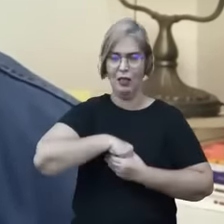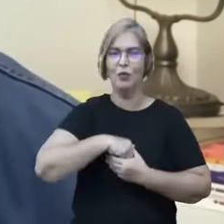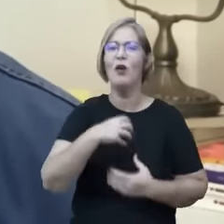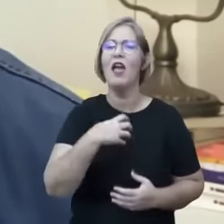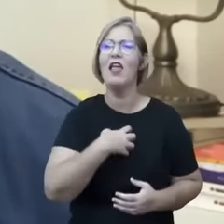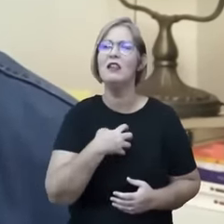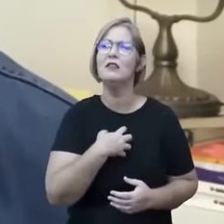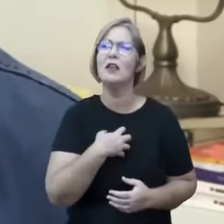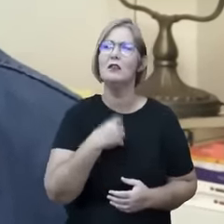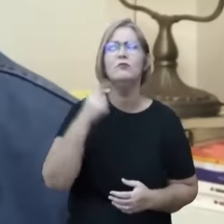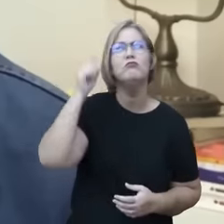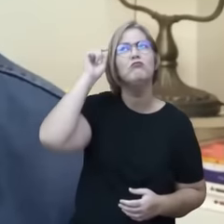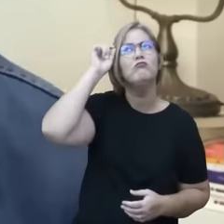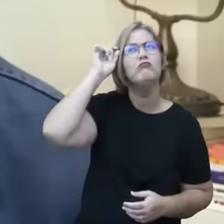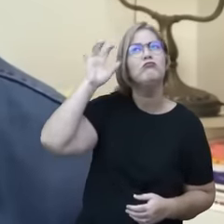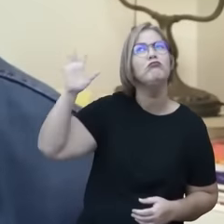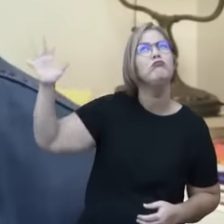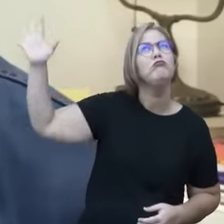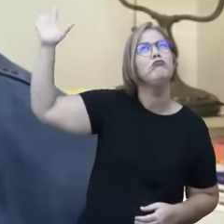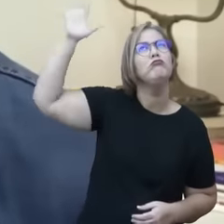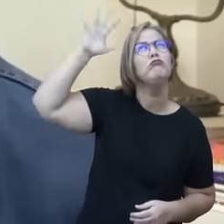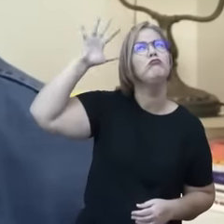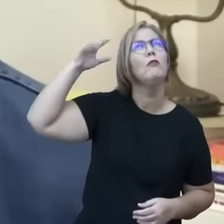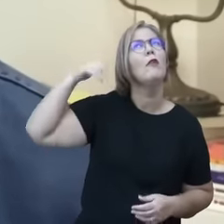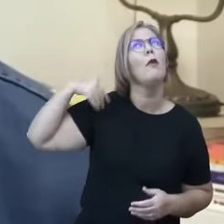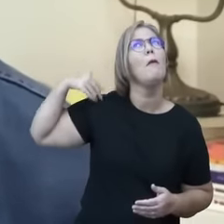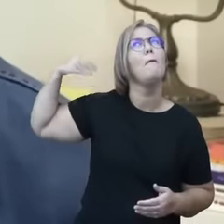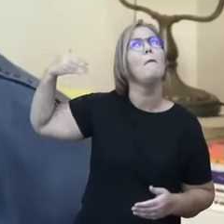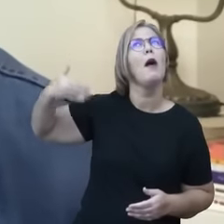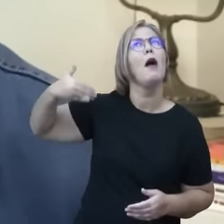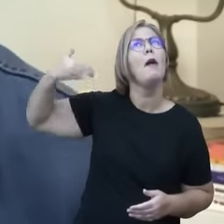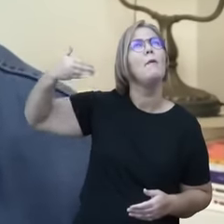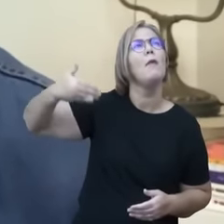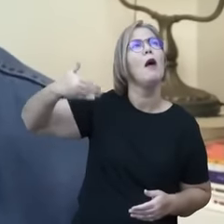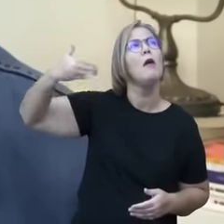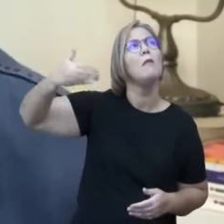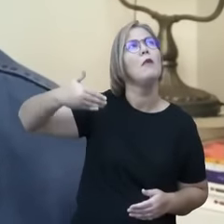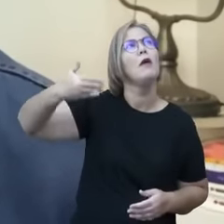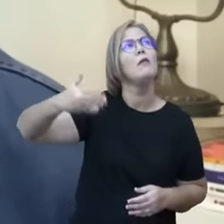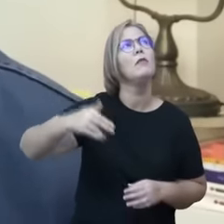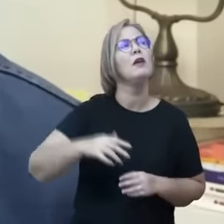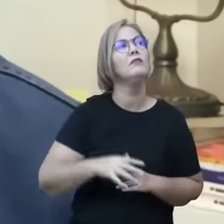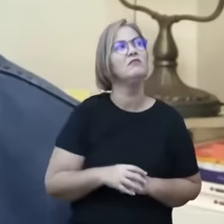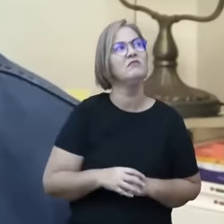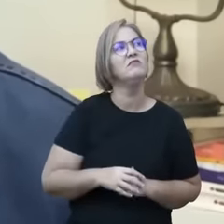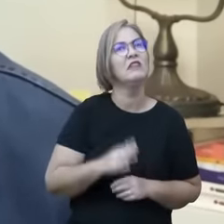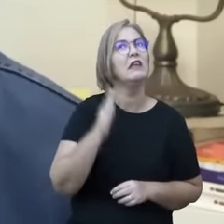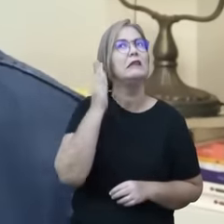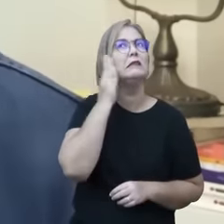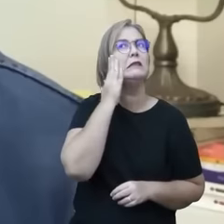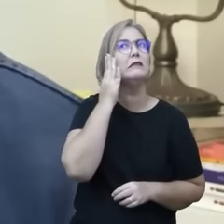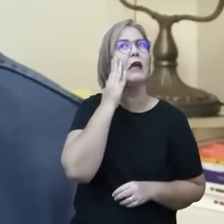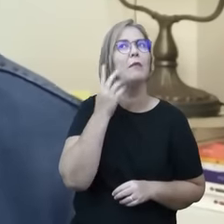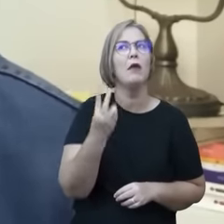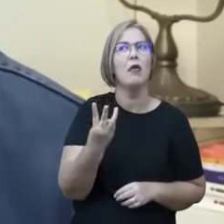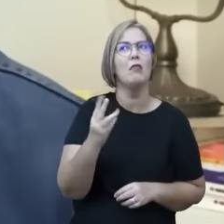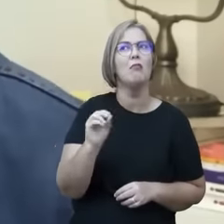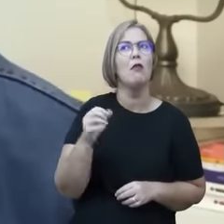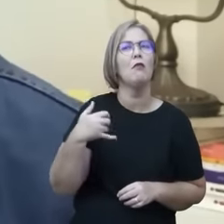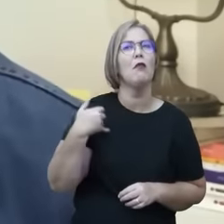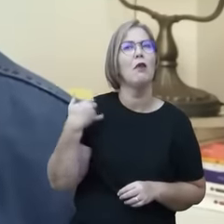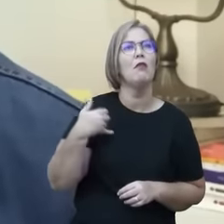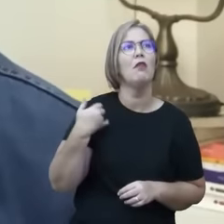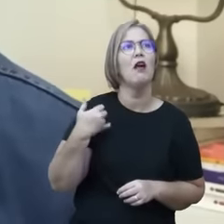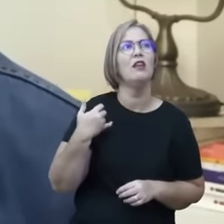tempo. Ocupa nele seu lugar. reconhece que está num certo momento de uma curva que admite